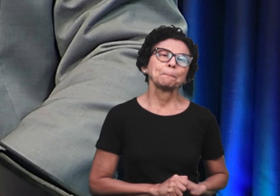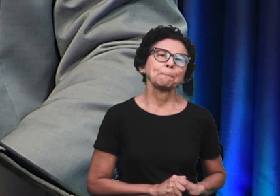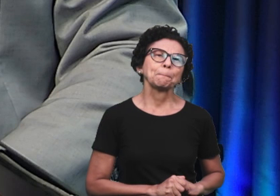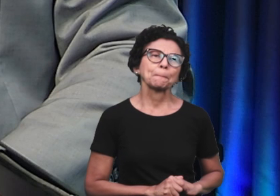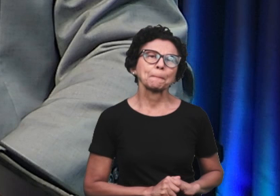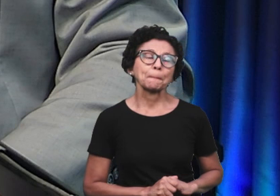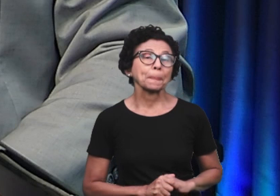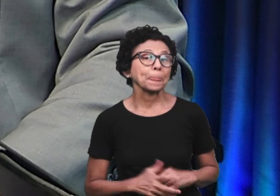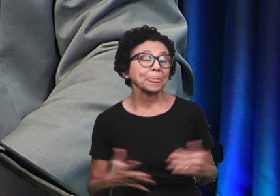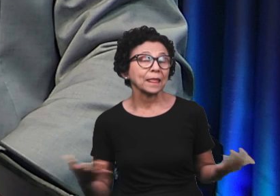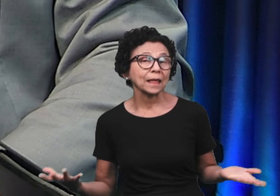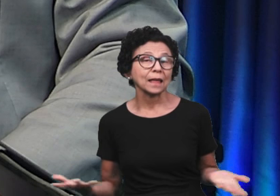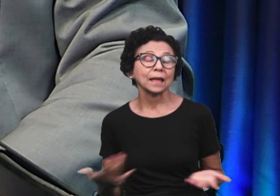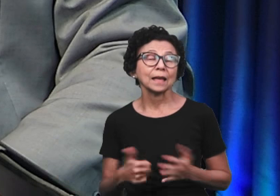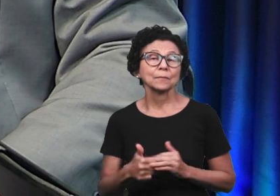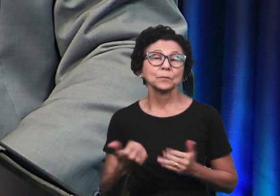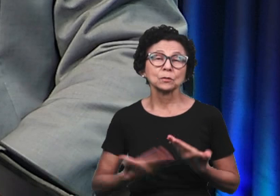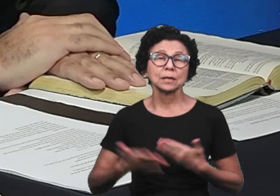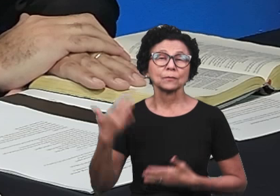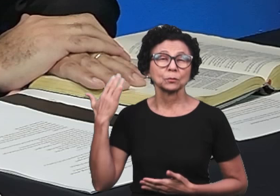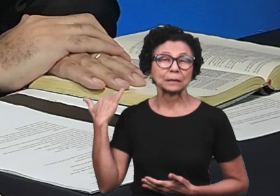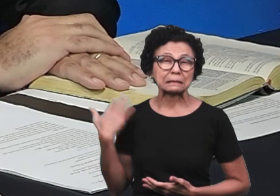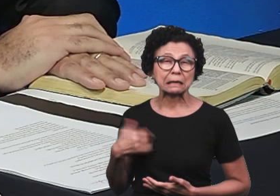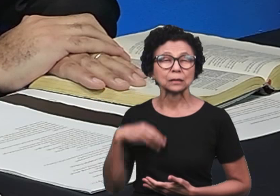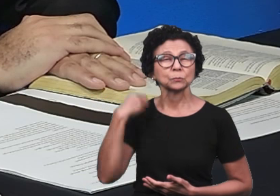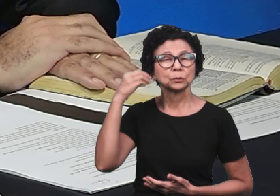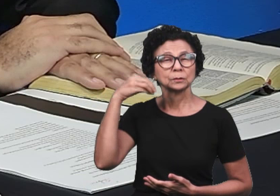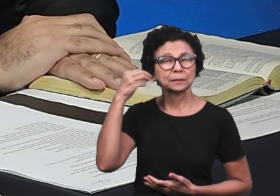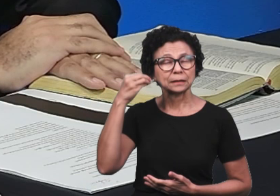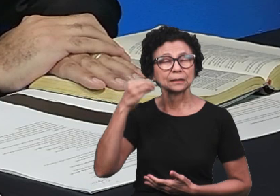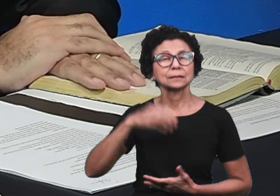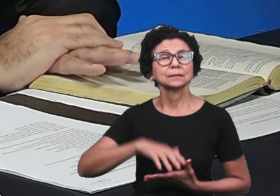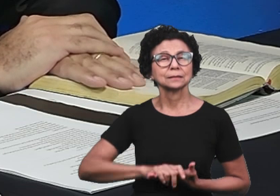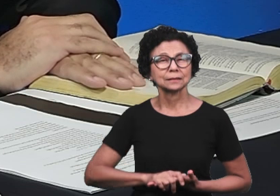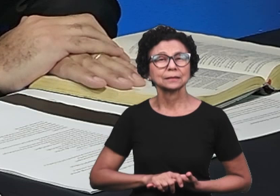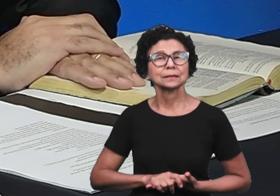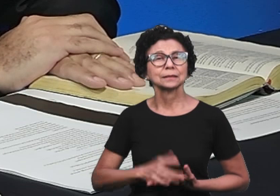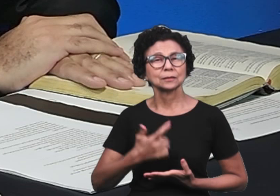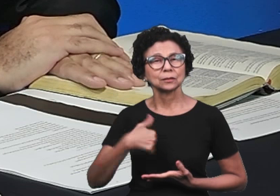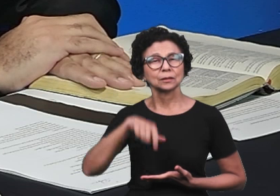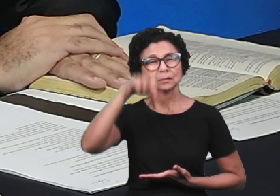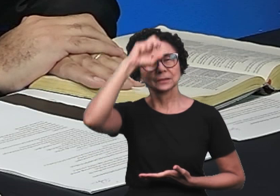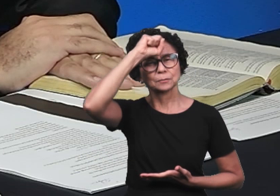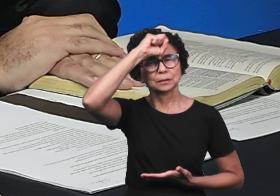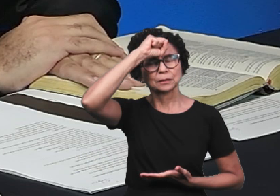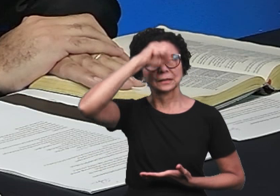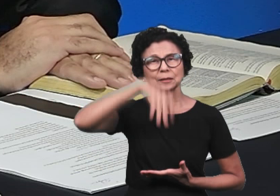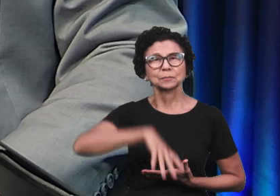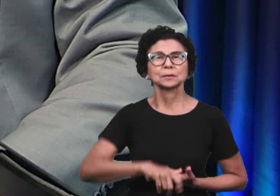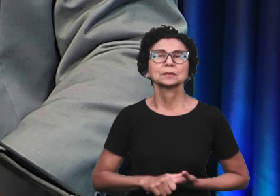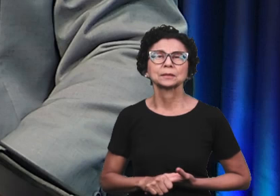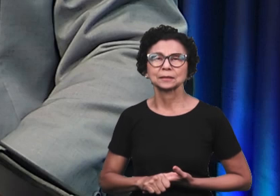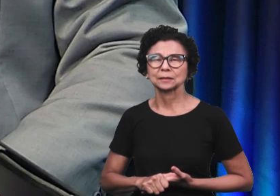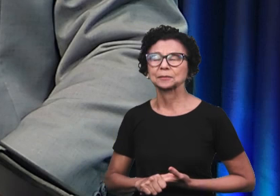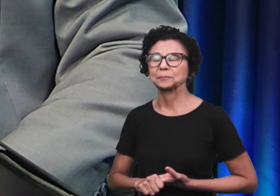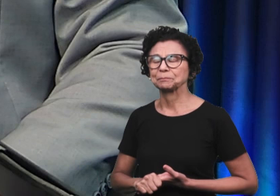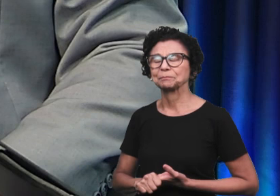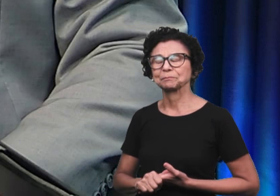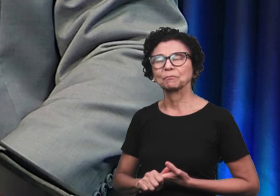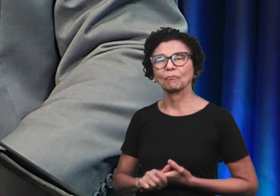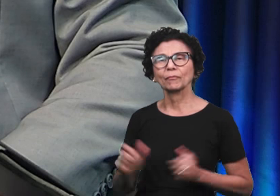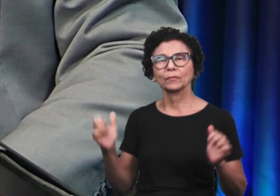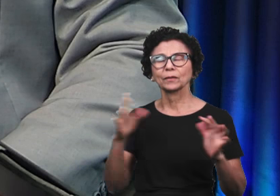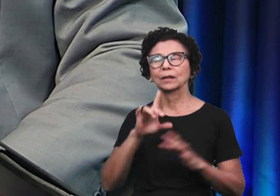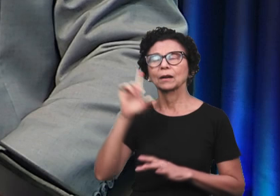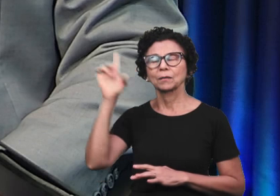com a experiência dos servos do passado. Amém. A paz do Senhor a todos. Uma alegria estar aqui com os companheiros. Glória a Deus.